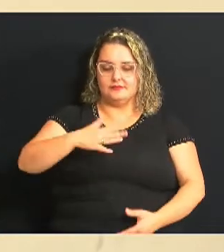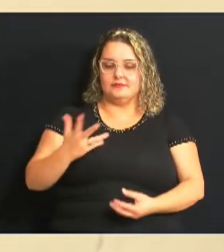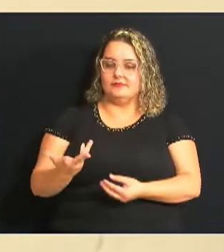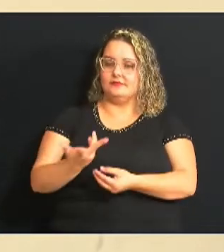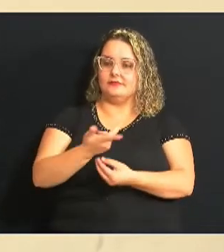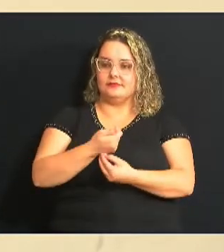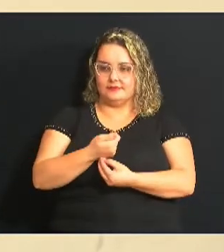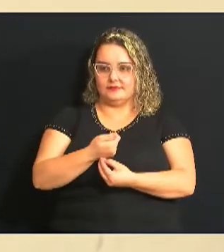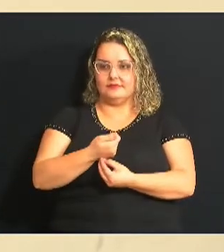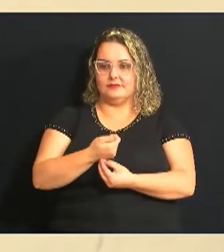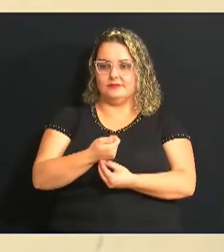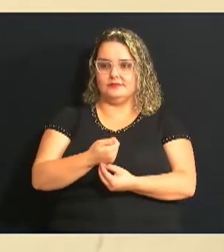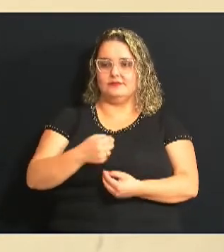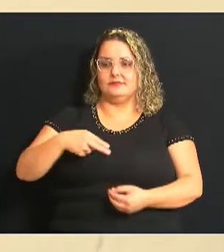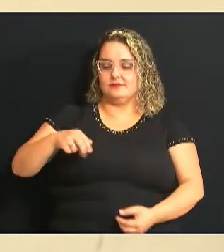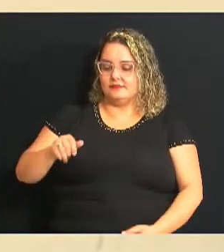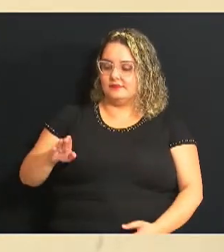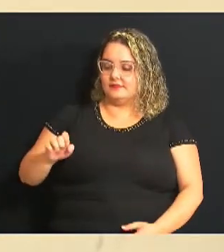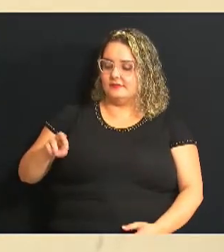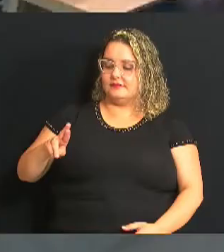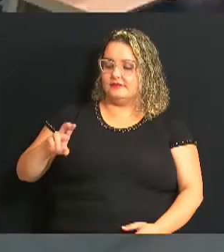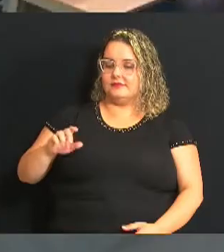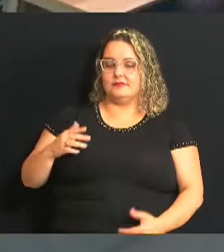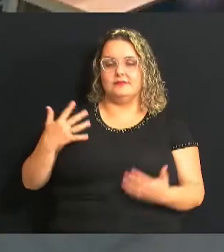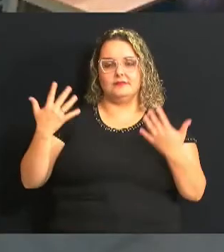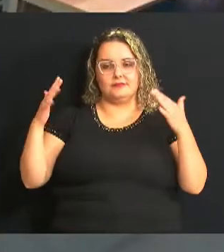artístico, Naber de Mesquita.